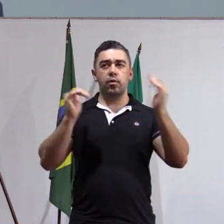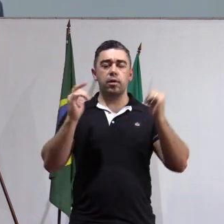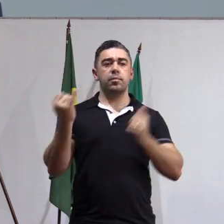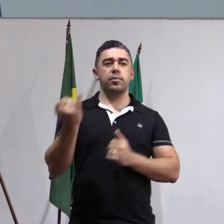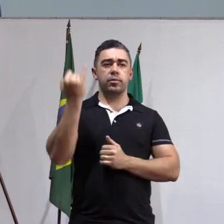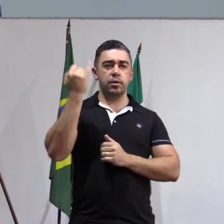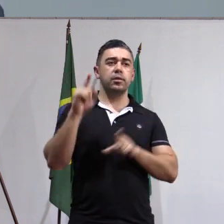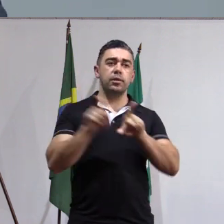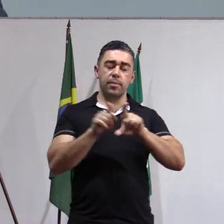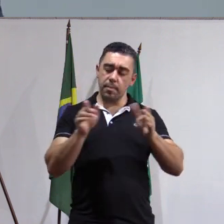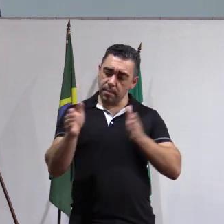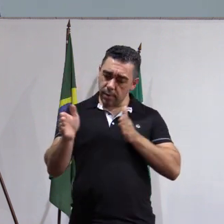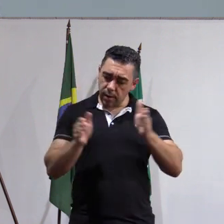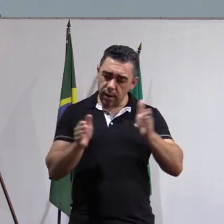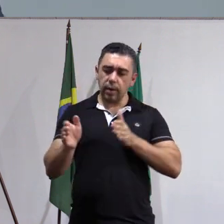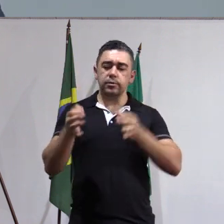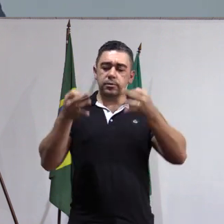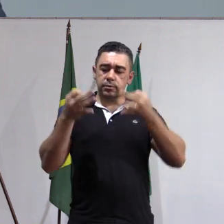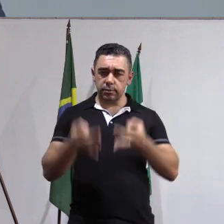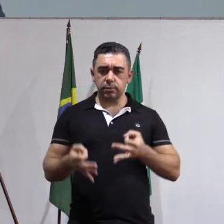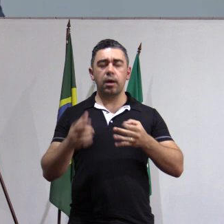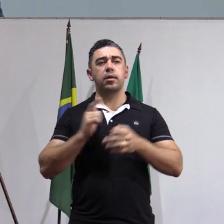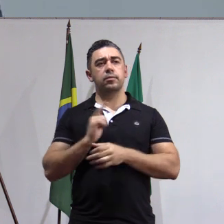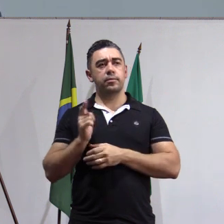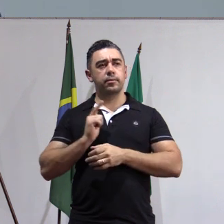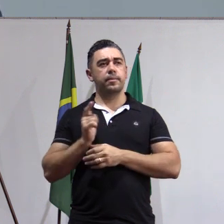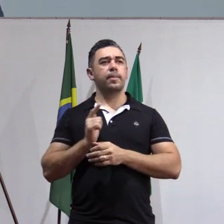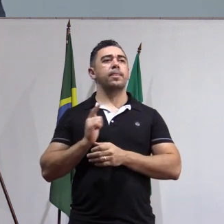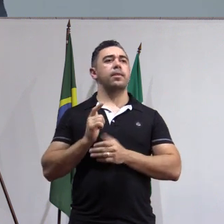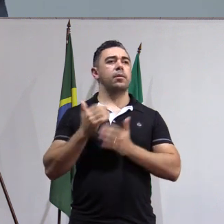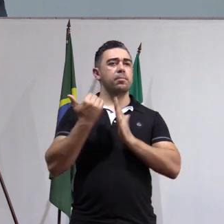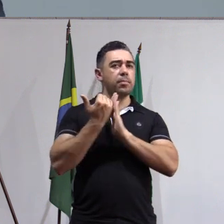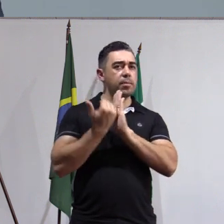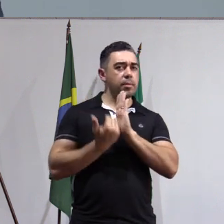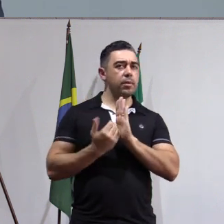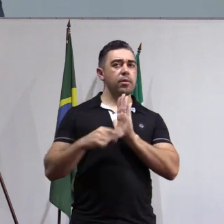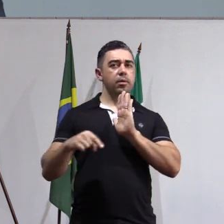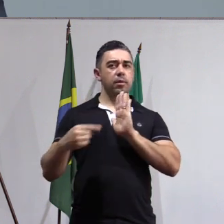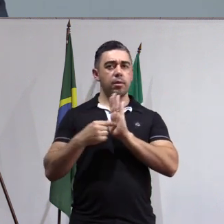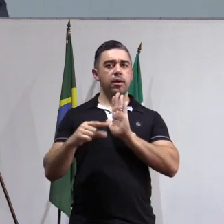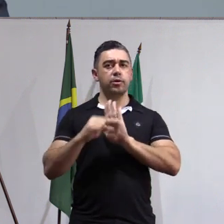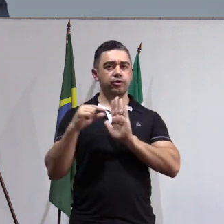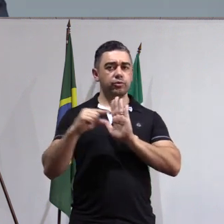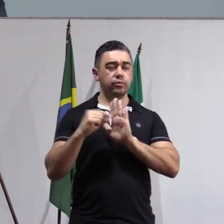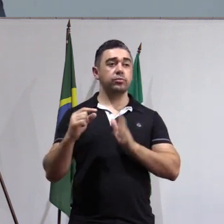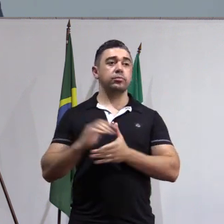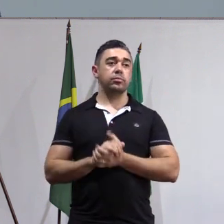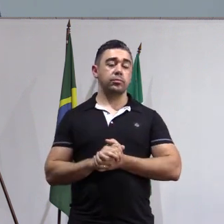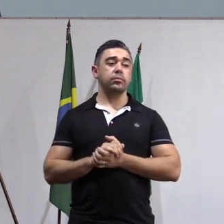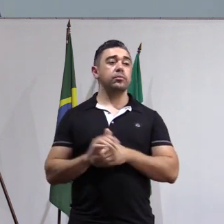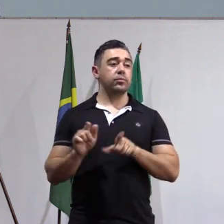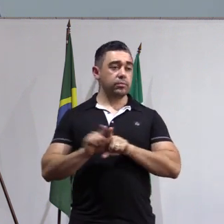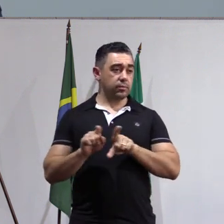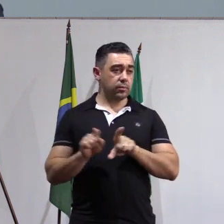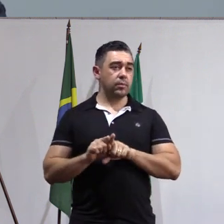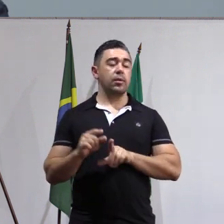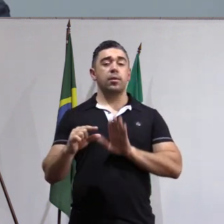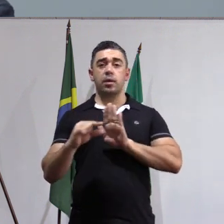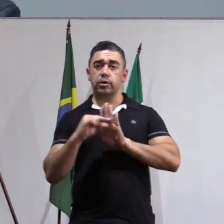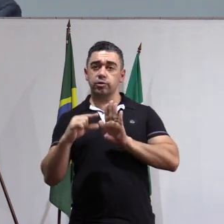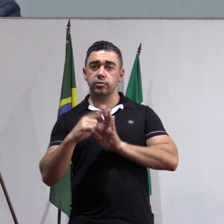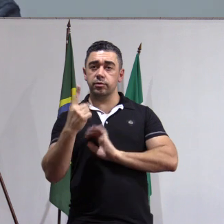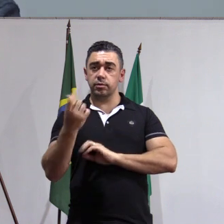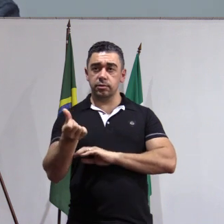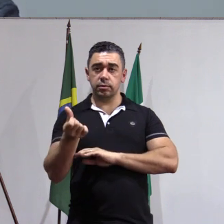como prazo para adequação às diretrizes expostas nesse artigo. Da mesma maneira, gostaria de destacar o artigo